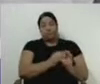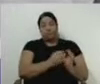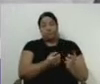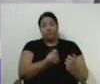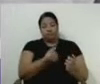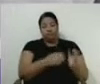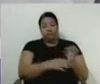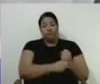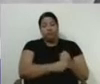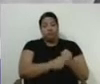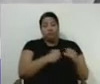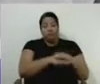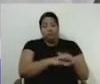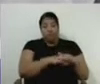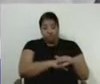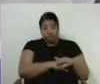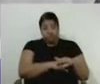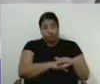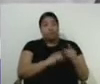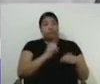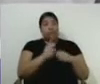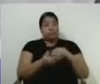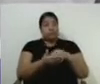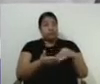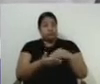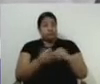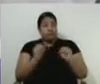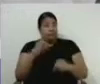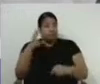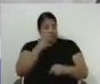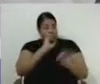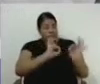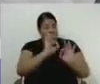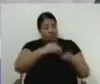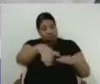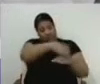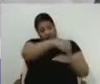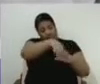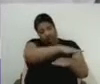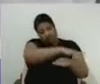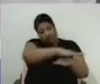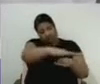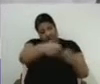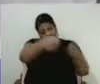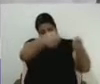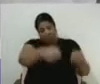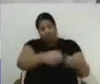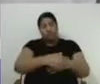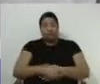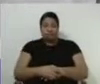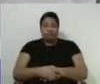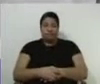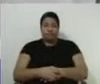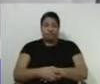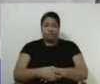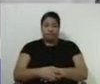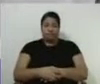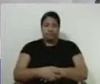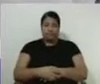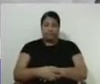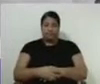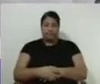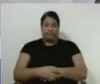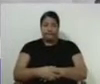num curto espaço de tempo, resolver esse problema dessa região da nossa cidade. E o segundo